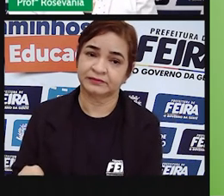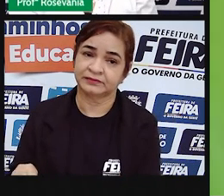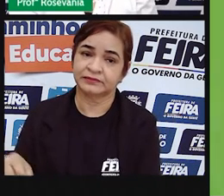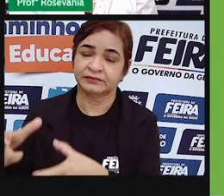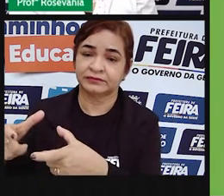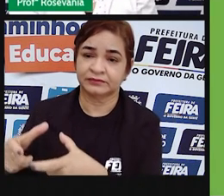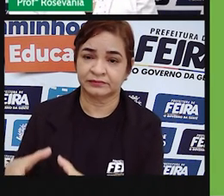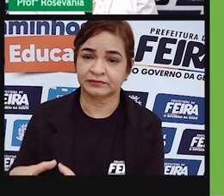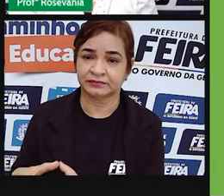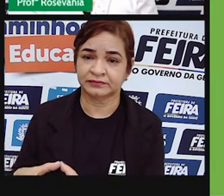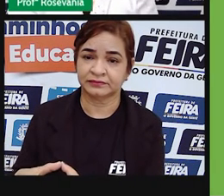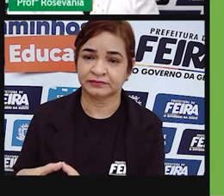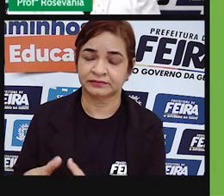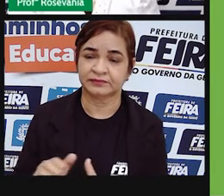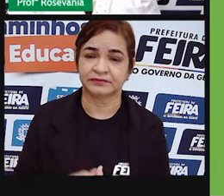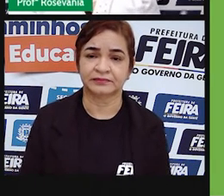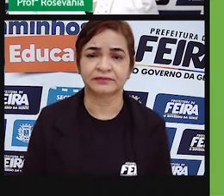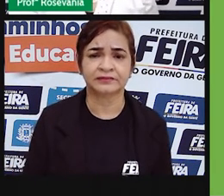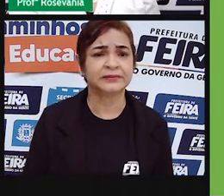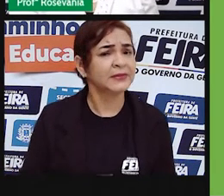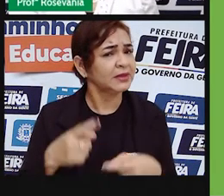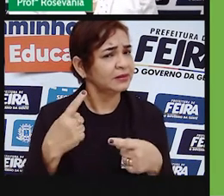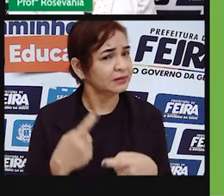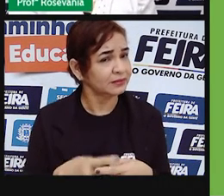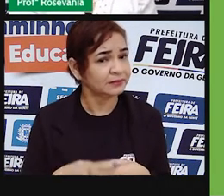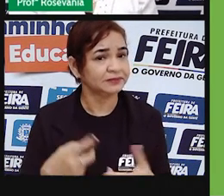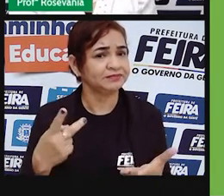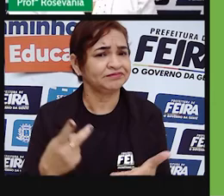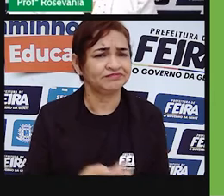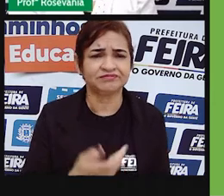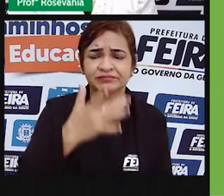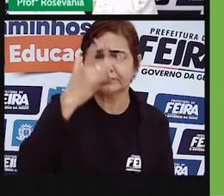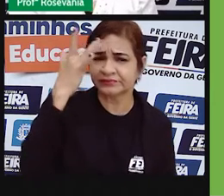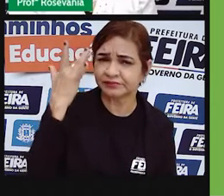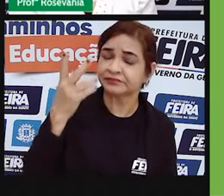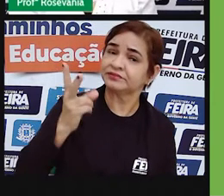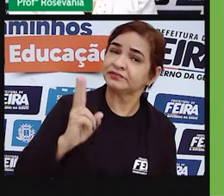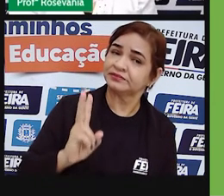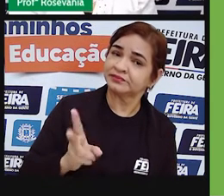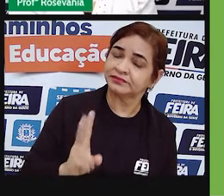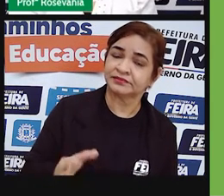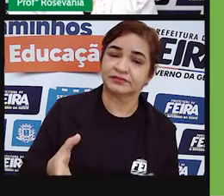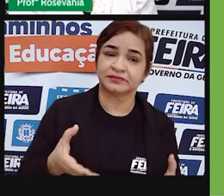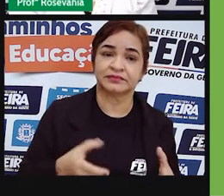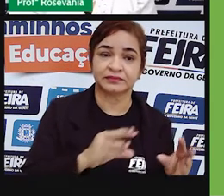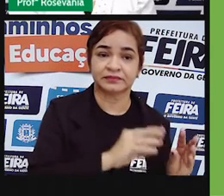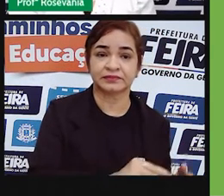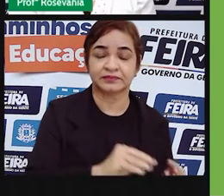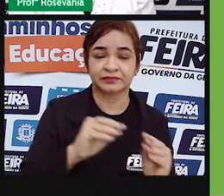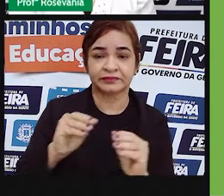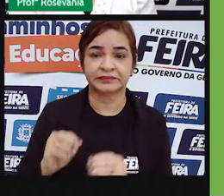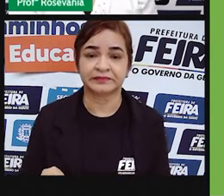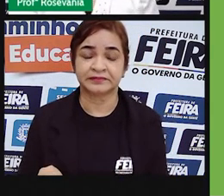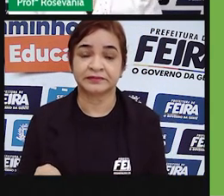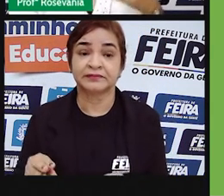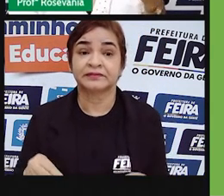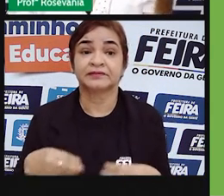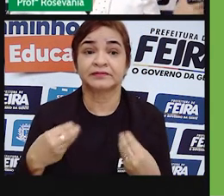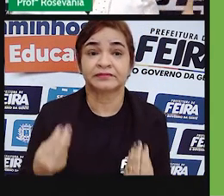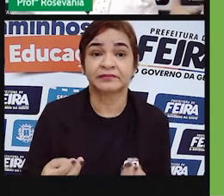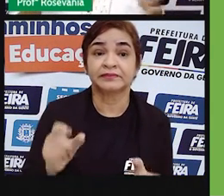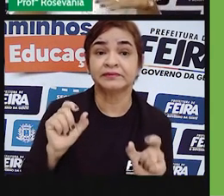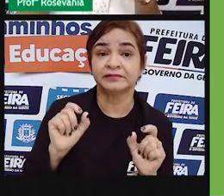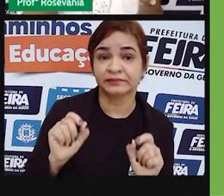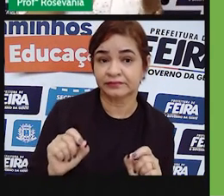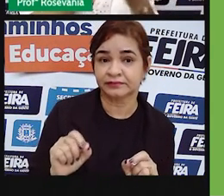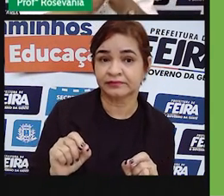Colocar assim é porque será né que as pessoas mudam as principais causas claro que existem outras mais